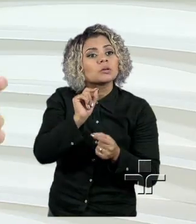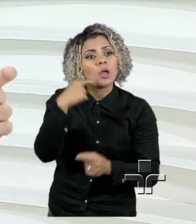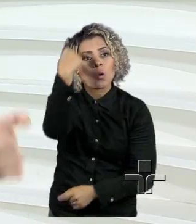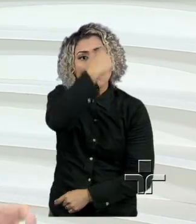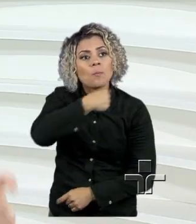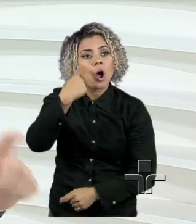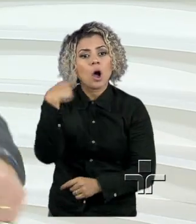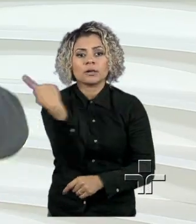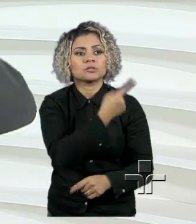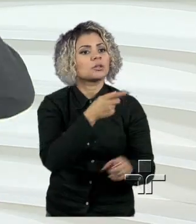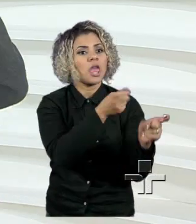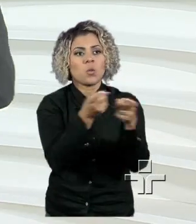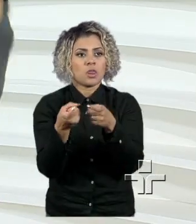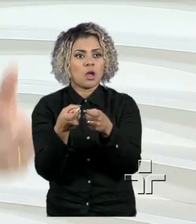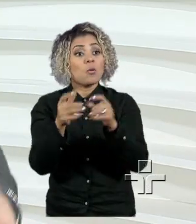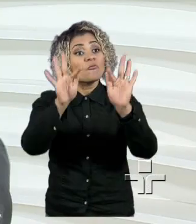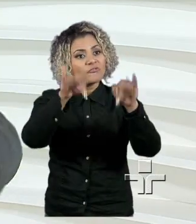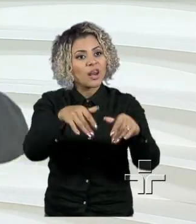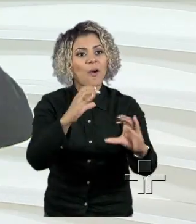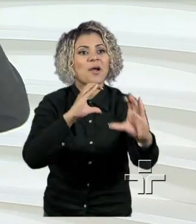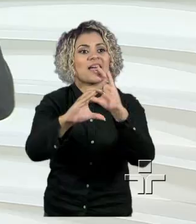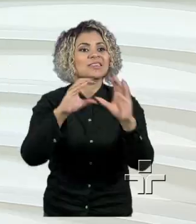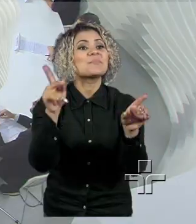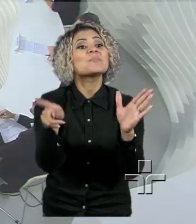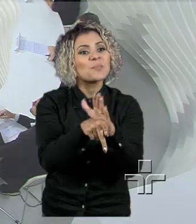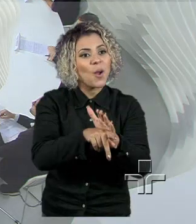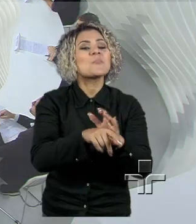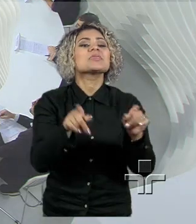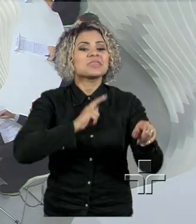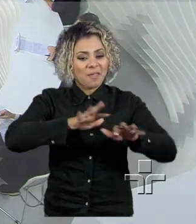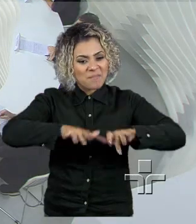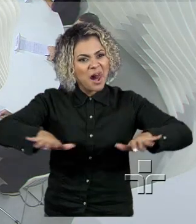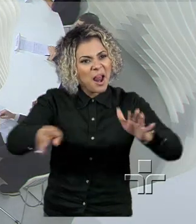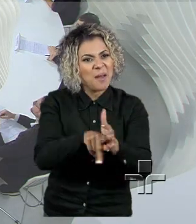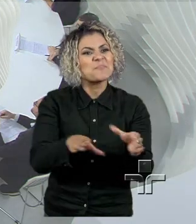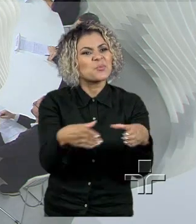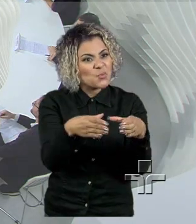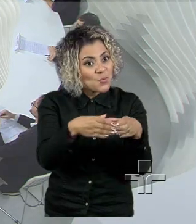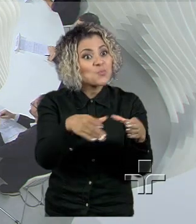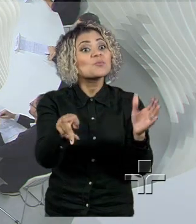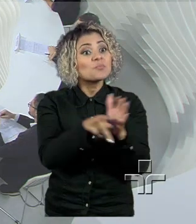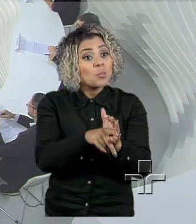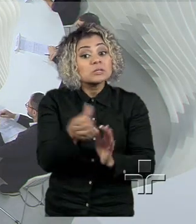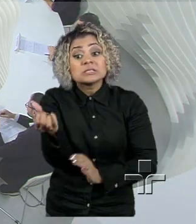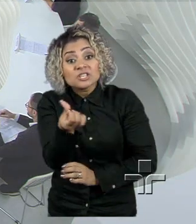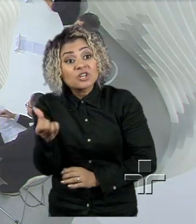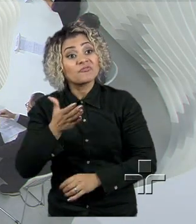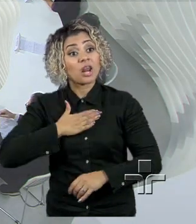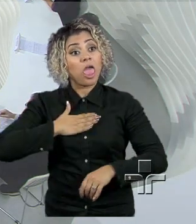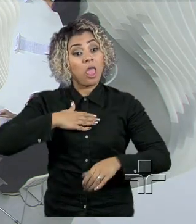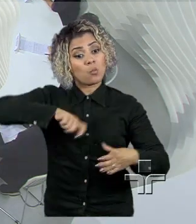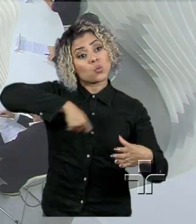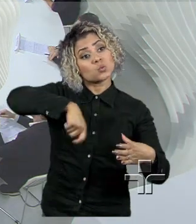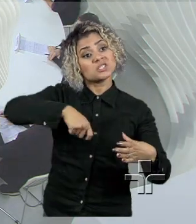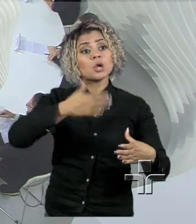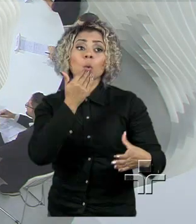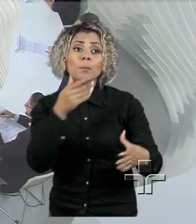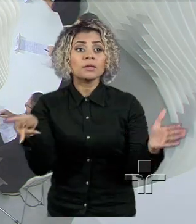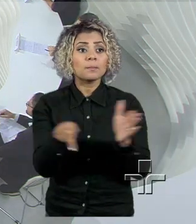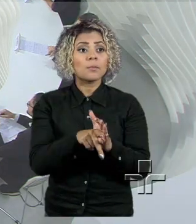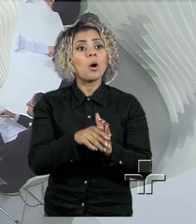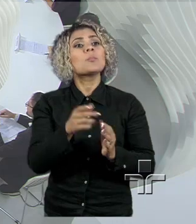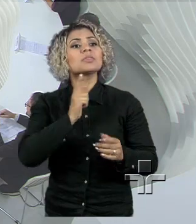empresa fica em reunião, ao final cantamos a música da empresa, temos a banda da empresa. Toda sexta santa eu cozinho para os funcionários um cardápio